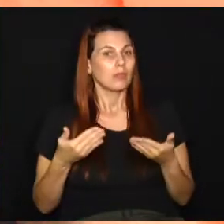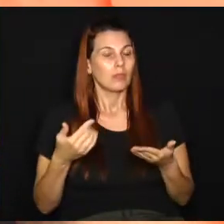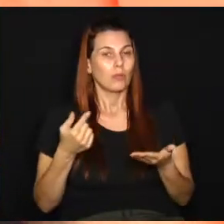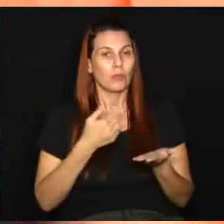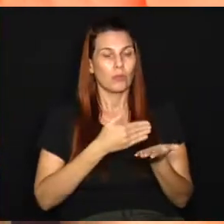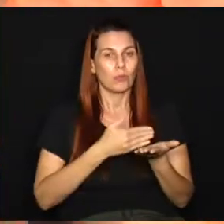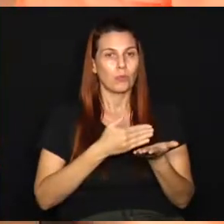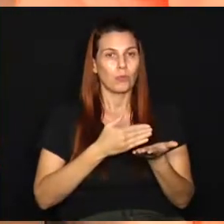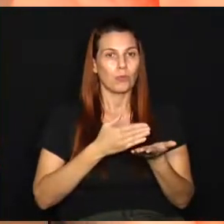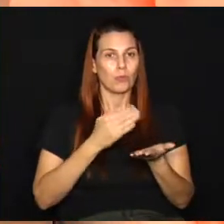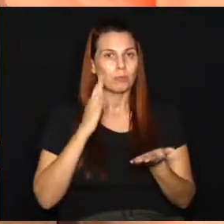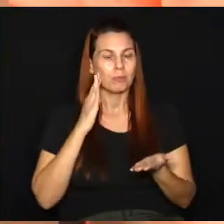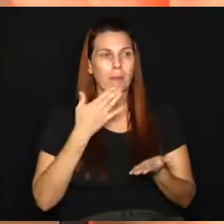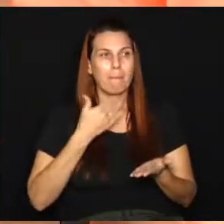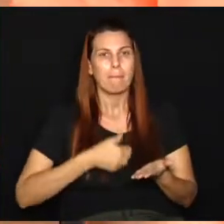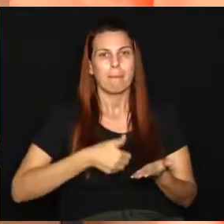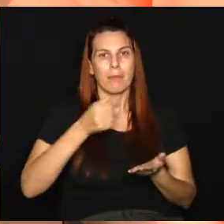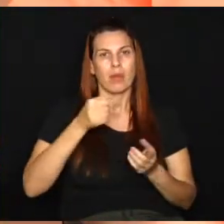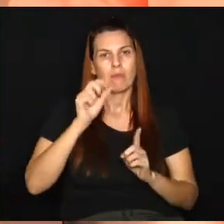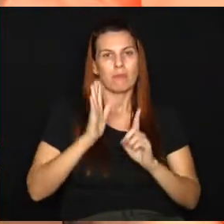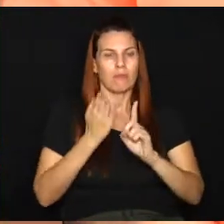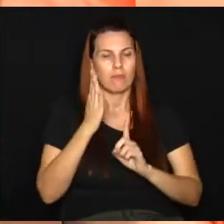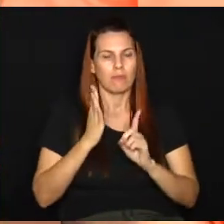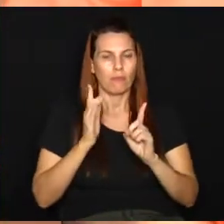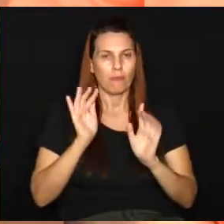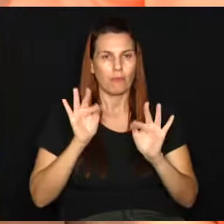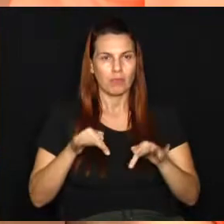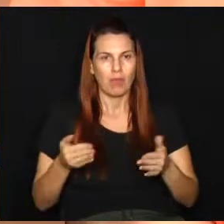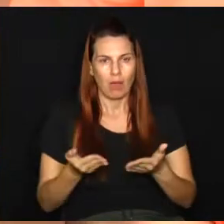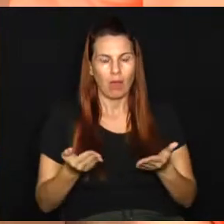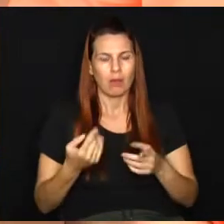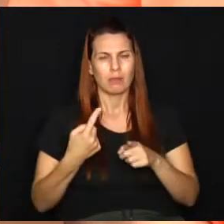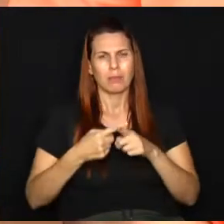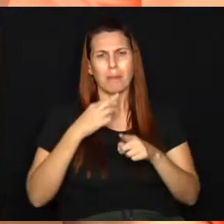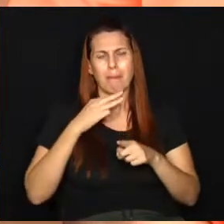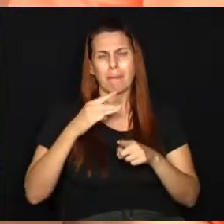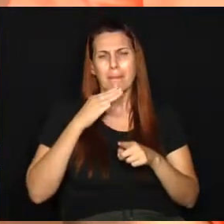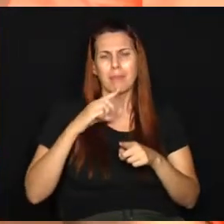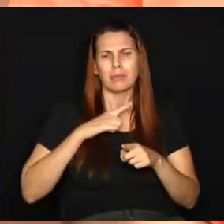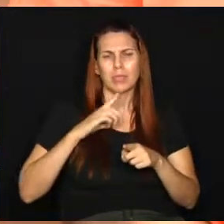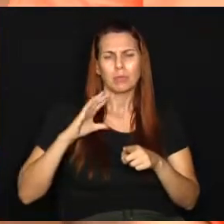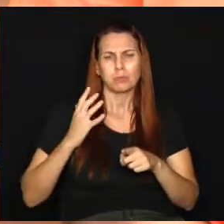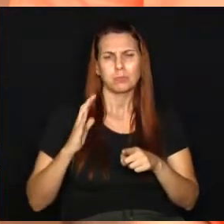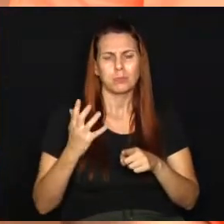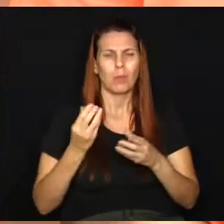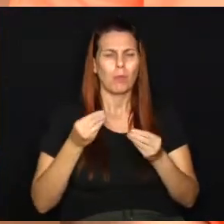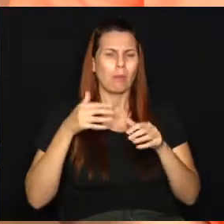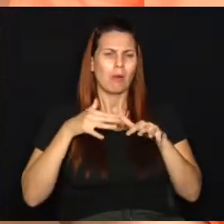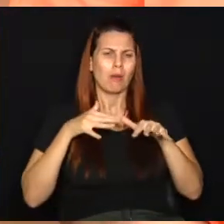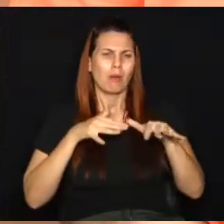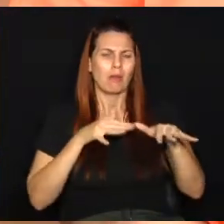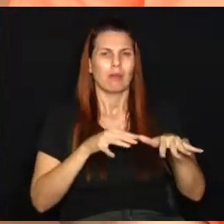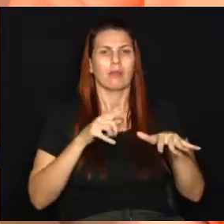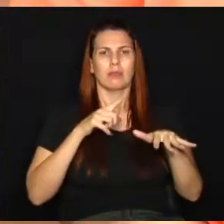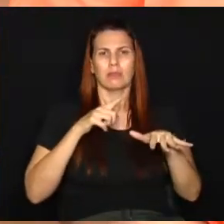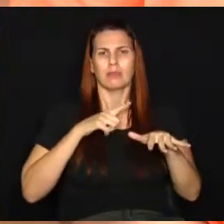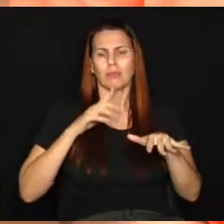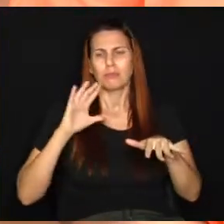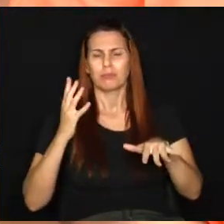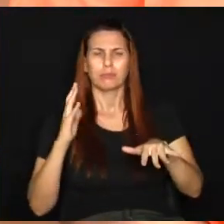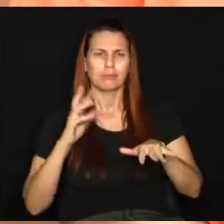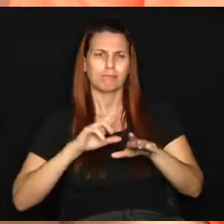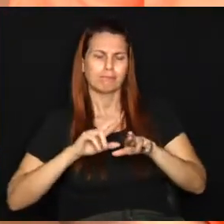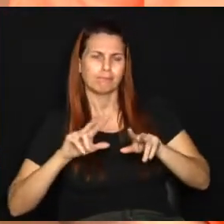no final de fevereiro, porque a gente sabe que o mês de março tem muita coisa pela cidade, né? Tem manifestação, tem vários